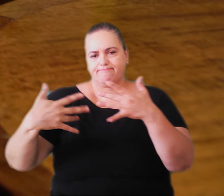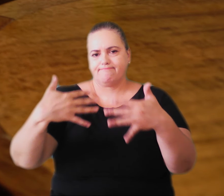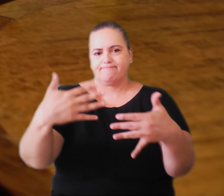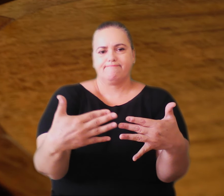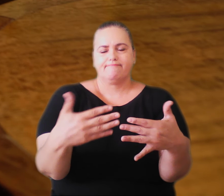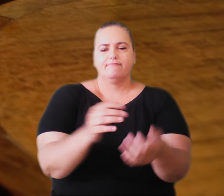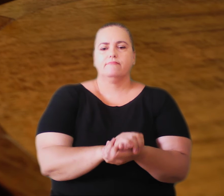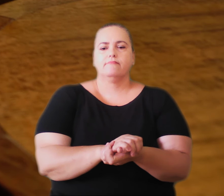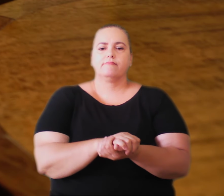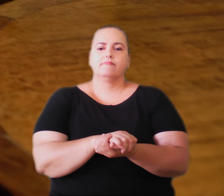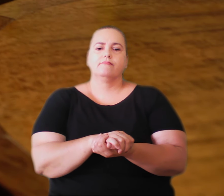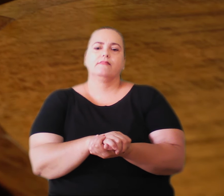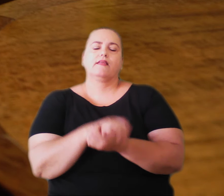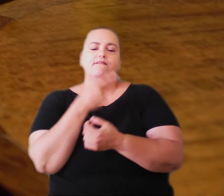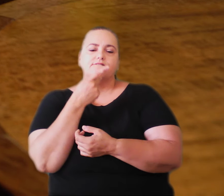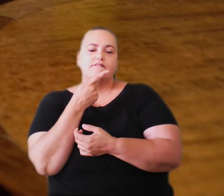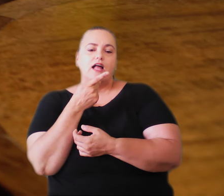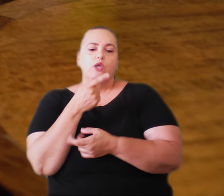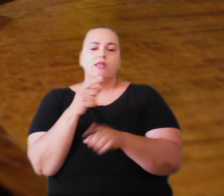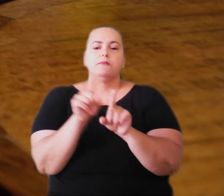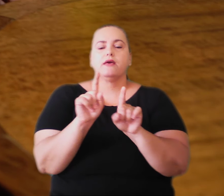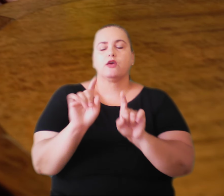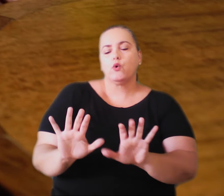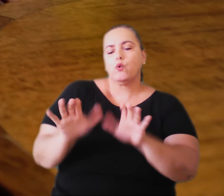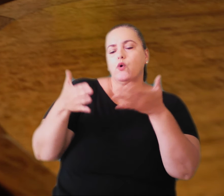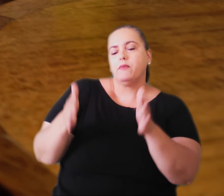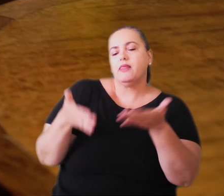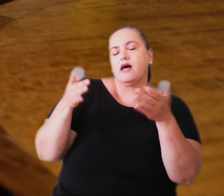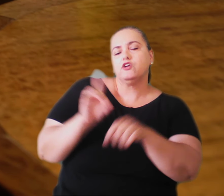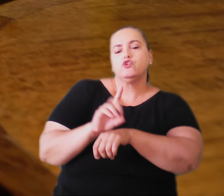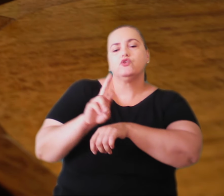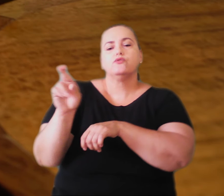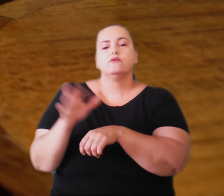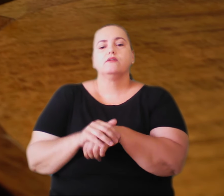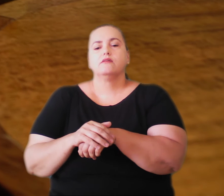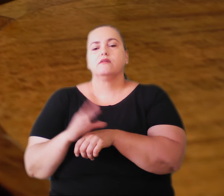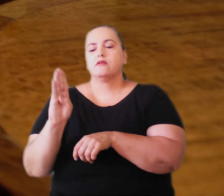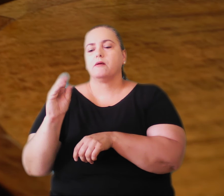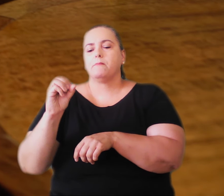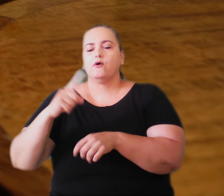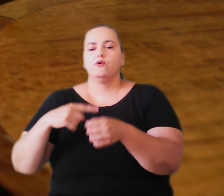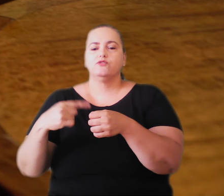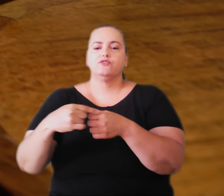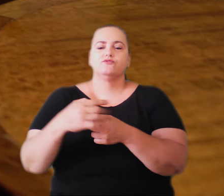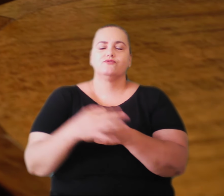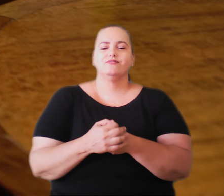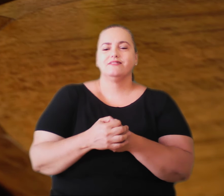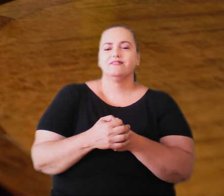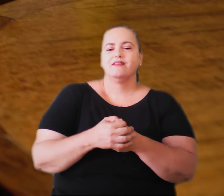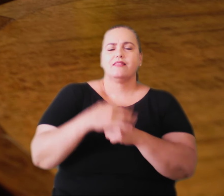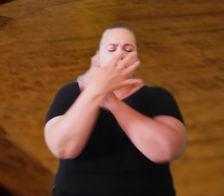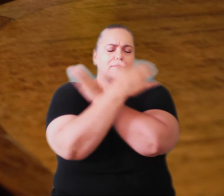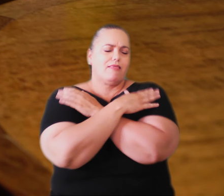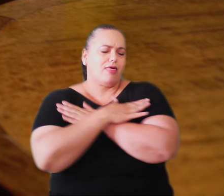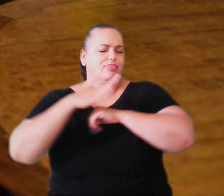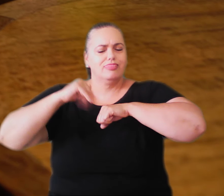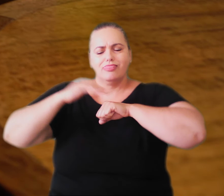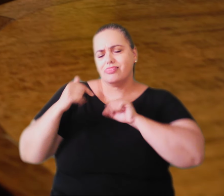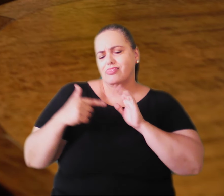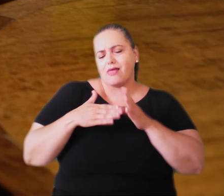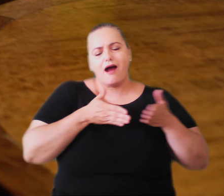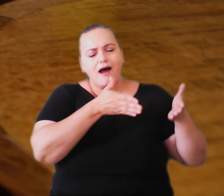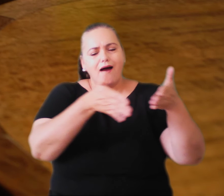uma. O tio Chico falou do versinho ali, homenagem pro doutor, né? De bom Jesus para o mundo, abraçado com carinho, apontou o